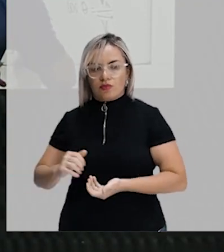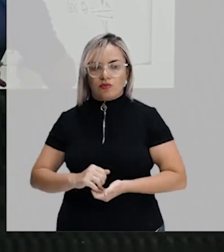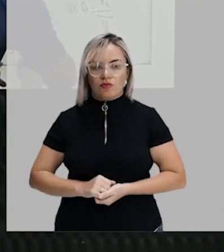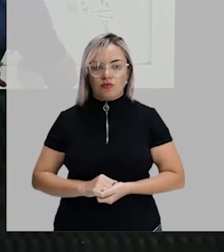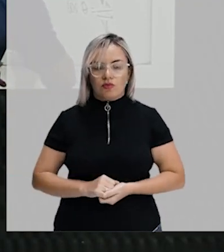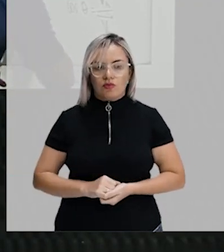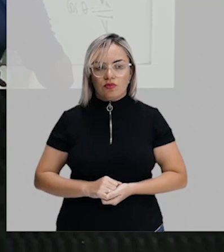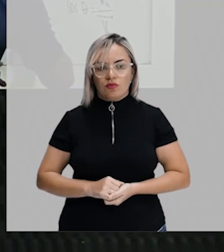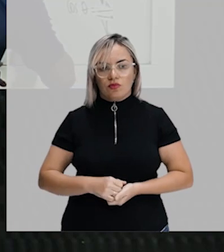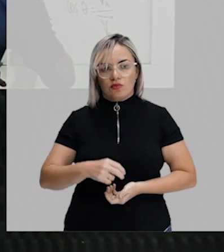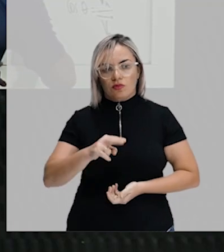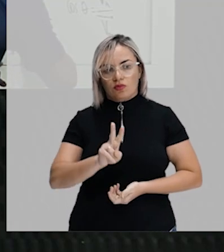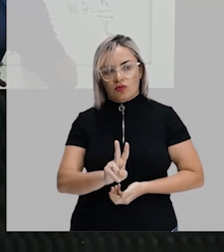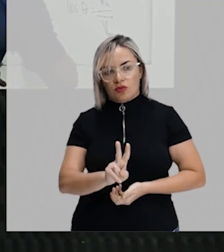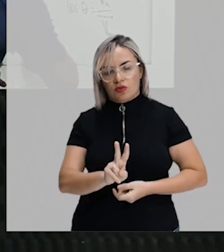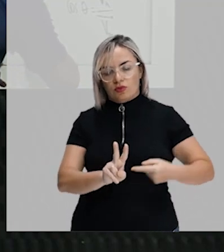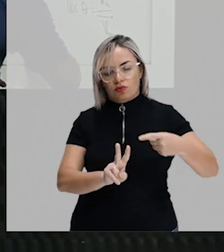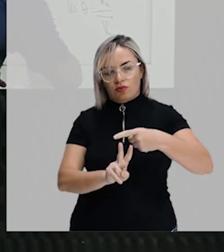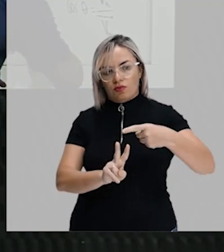Que VOY